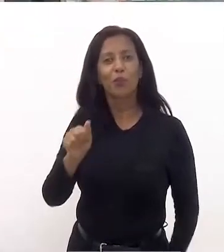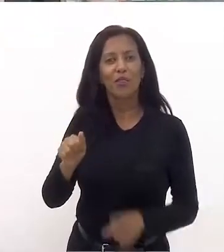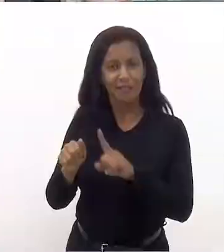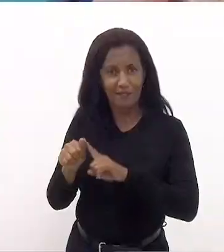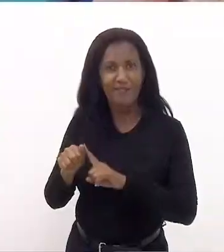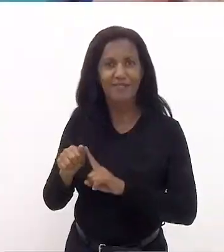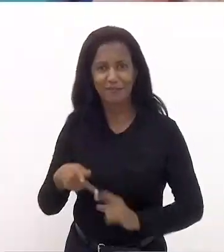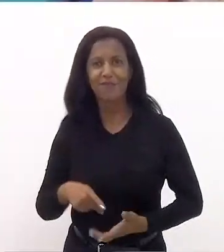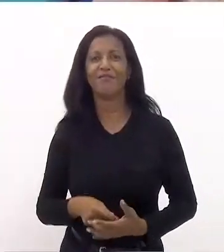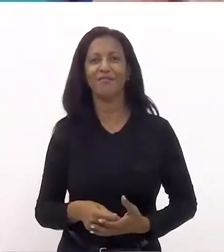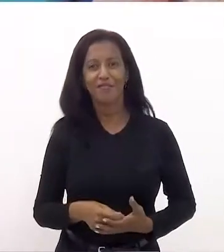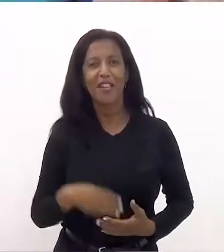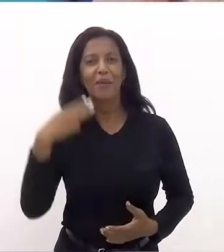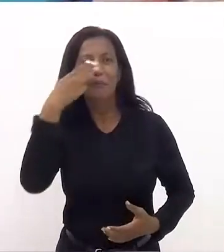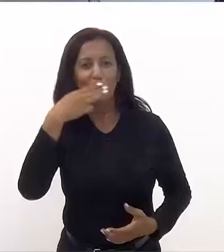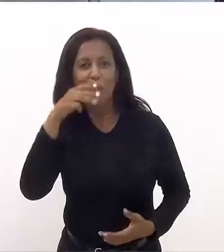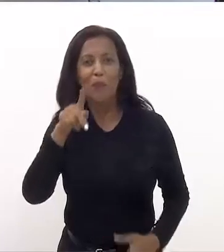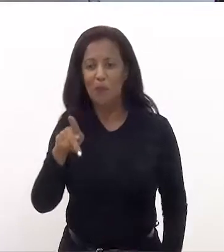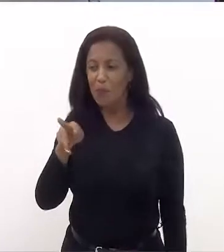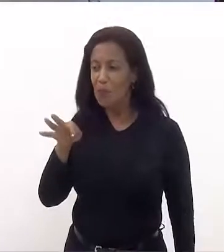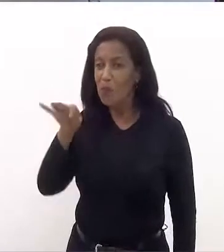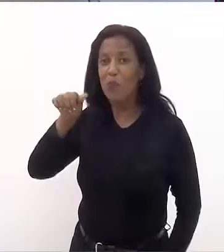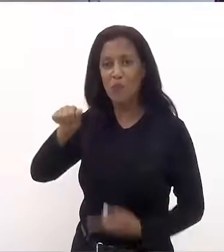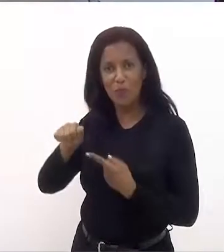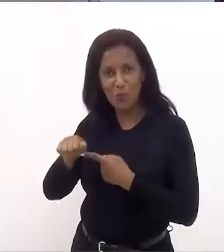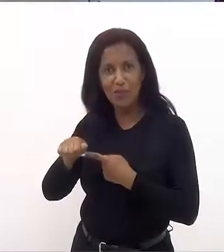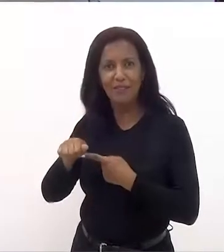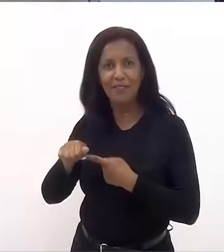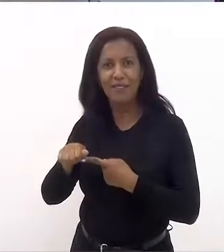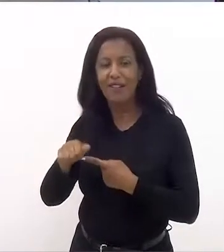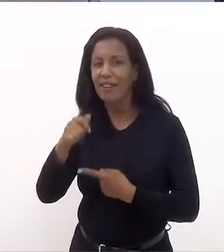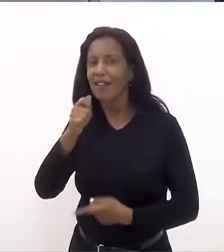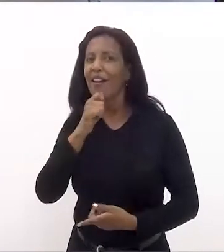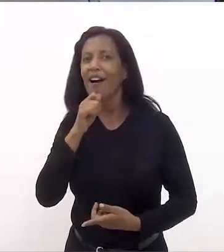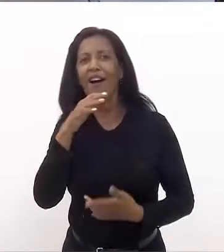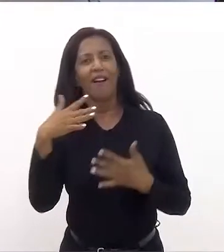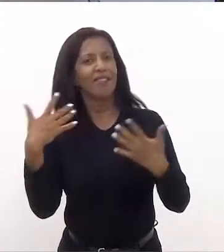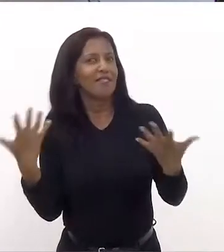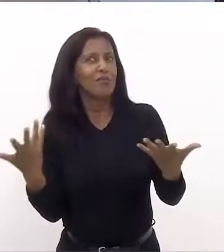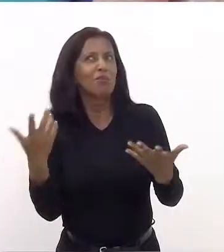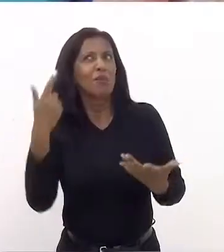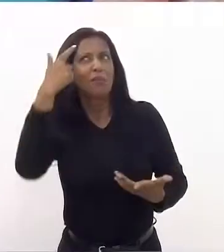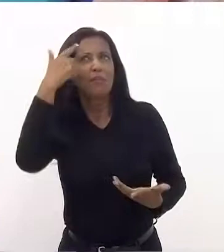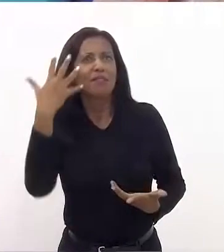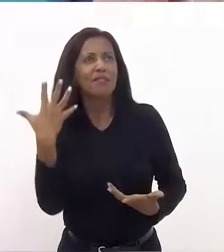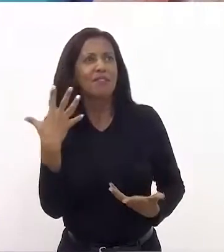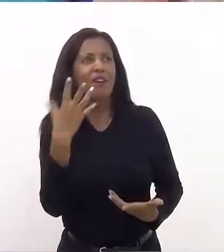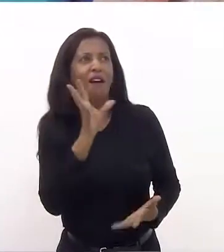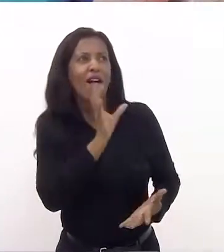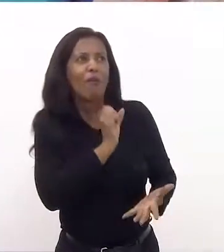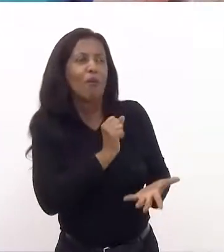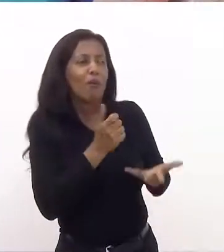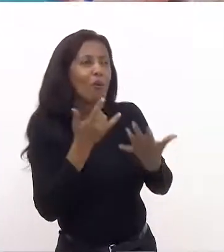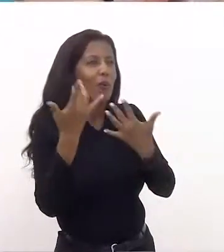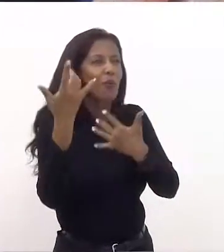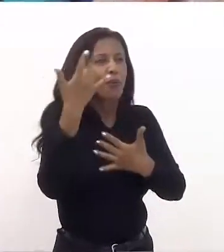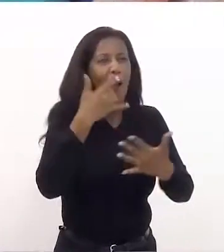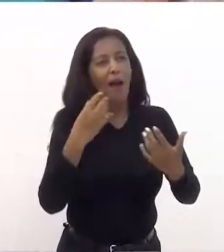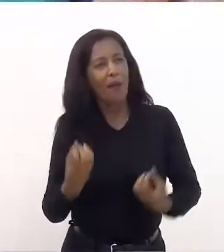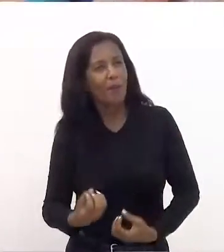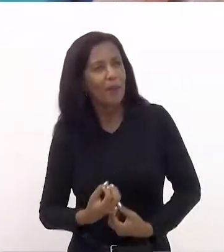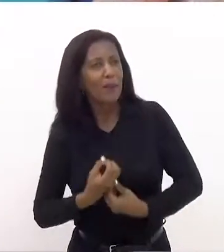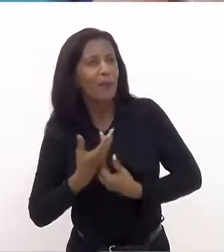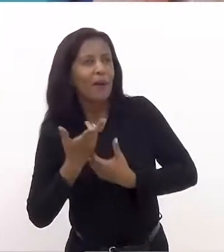puta. Era uma casa de puta. Então não teve romance, eu já aqui imaginando romance, porque